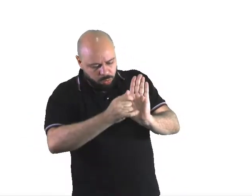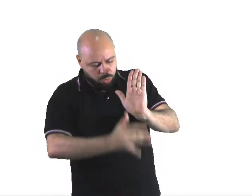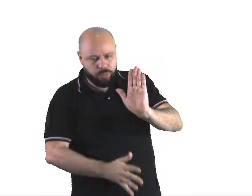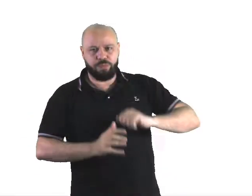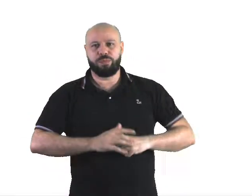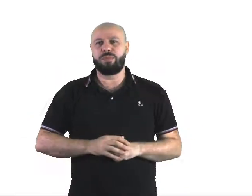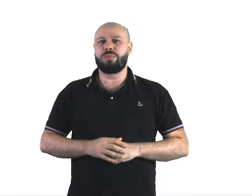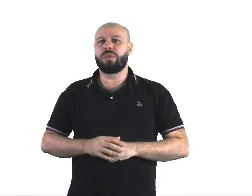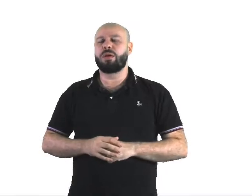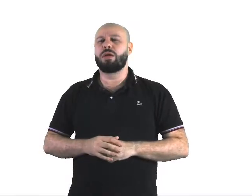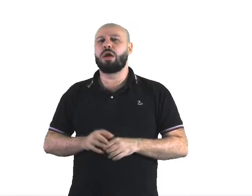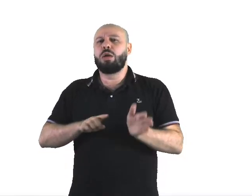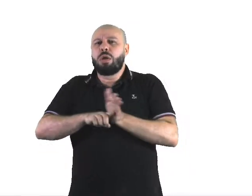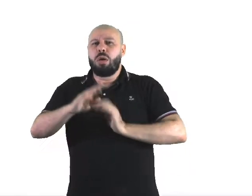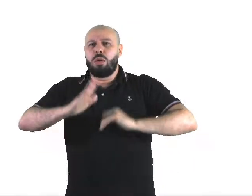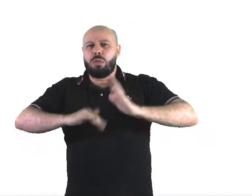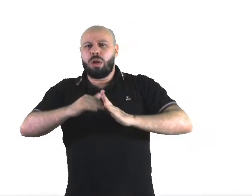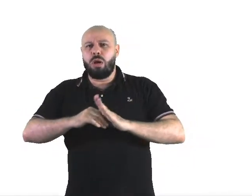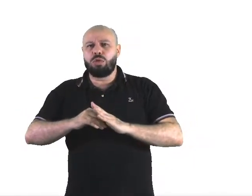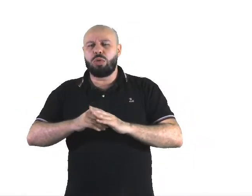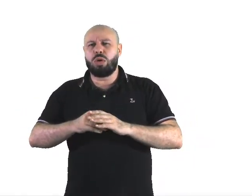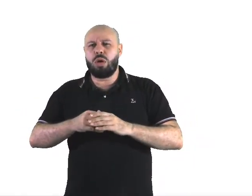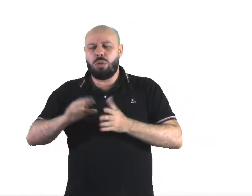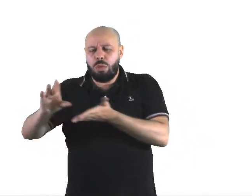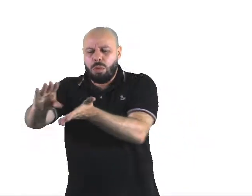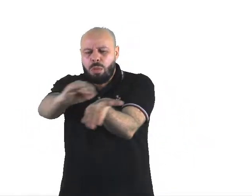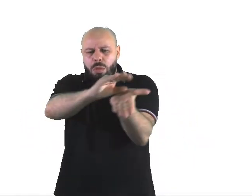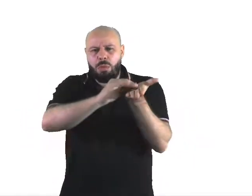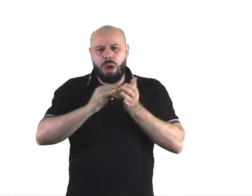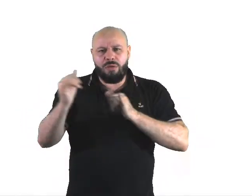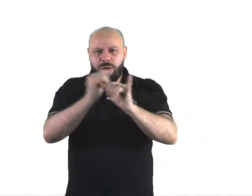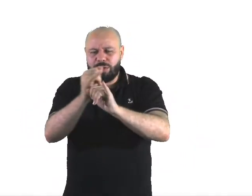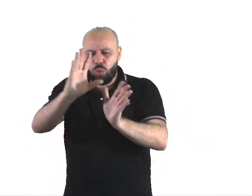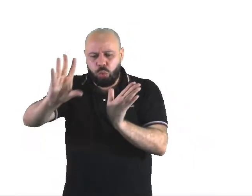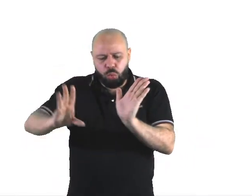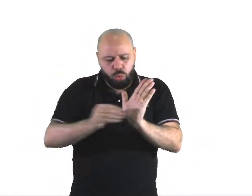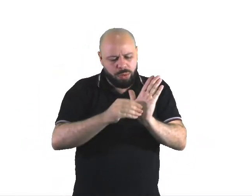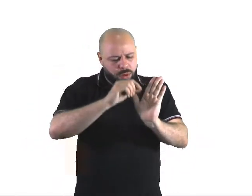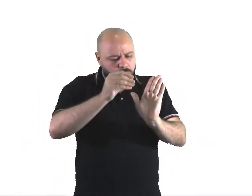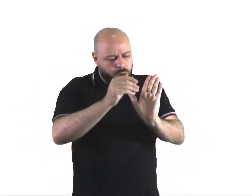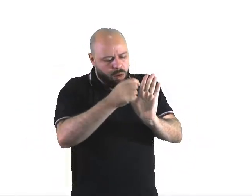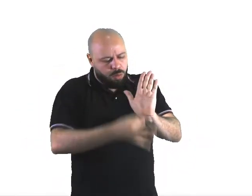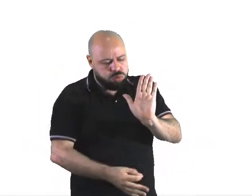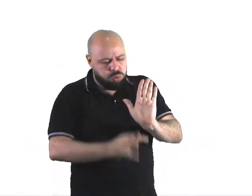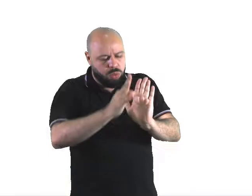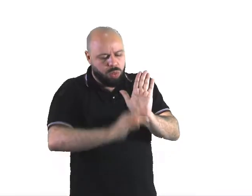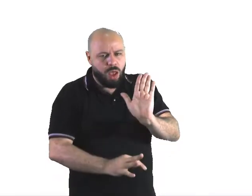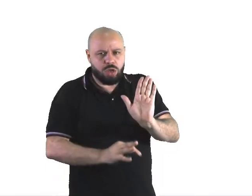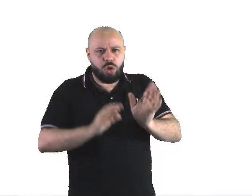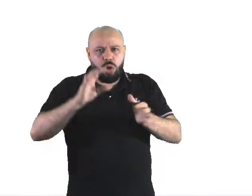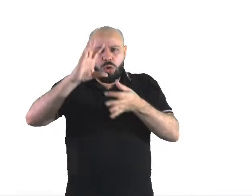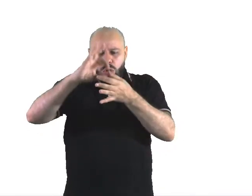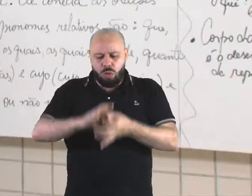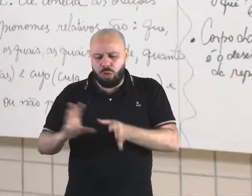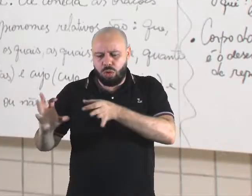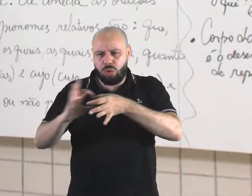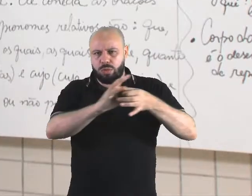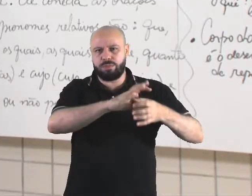repórter reúne todas as informações necessárias e as apresenta num texto coeso e